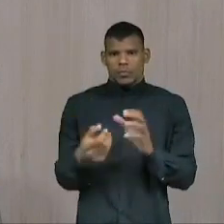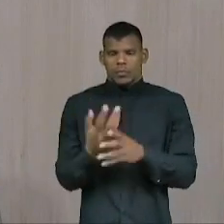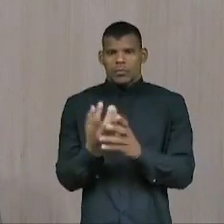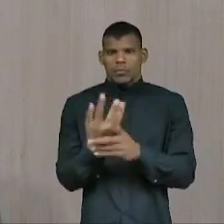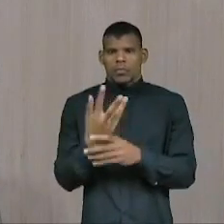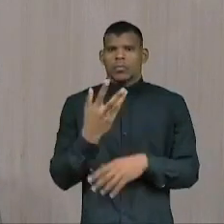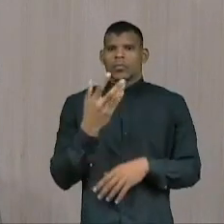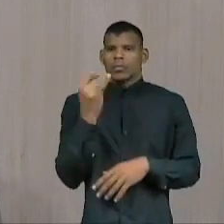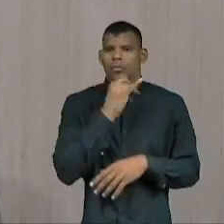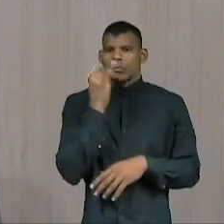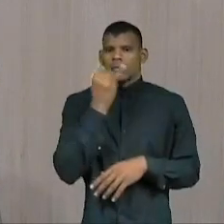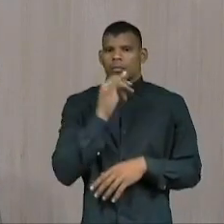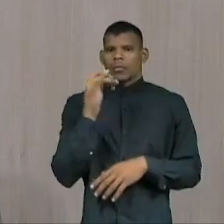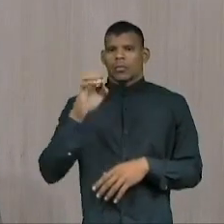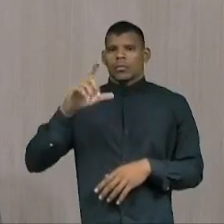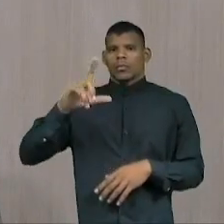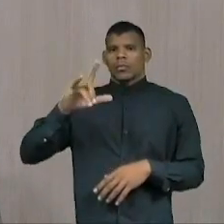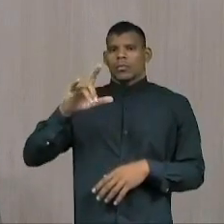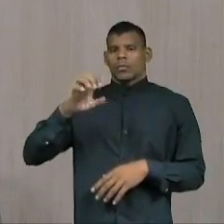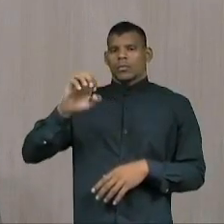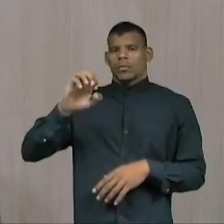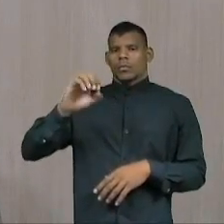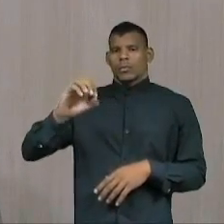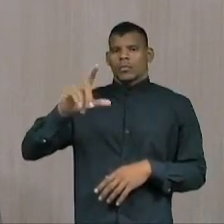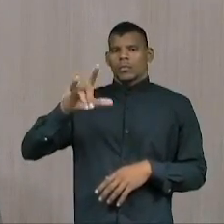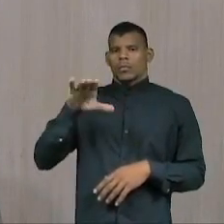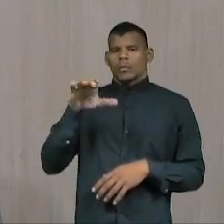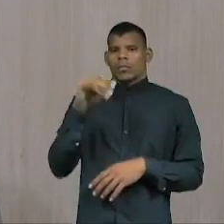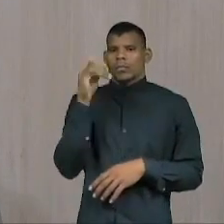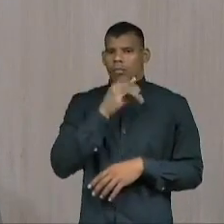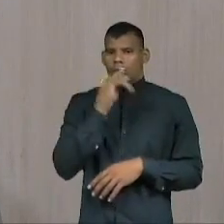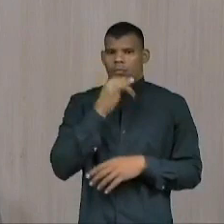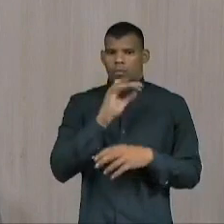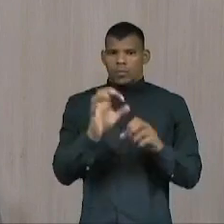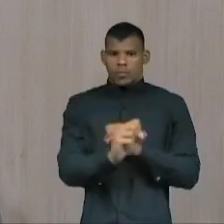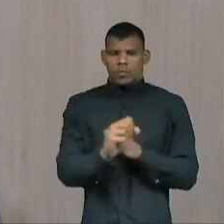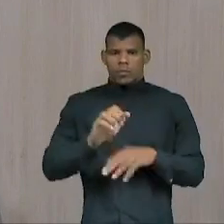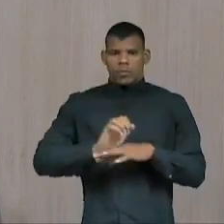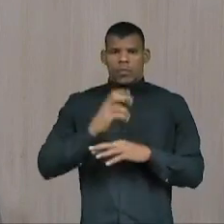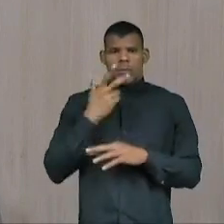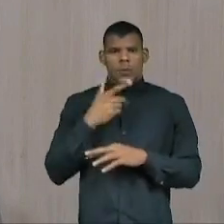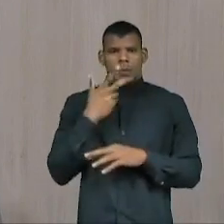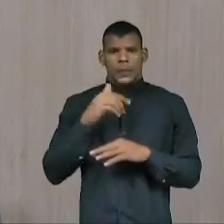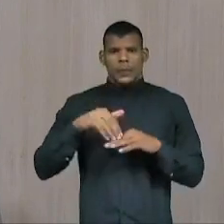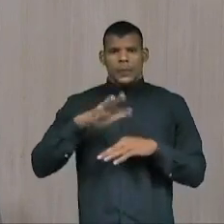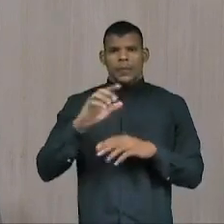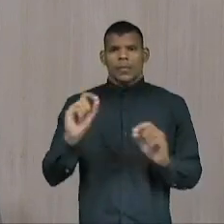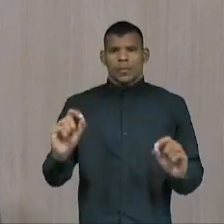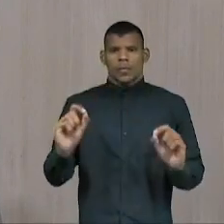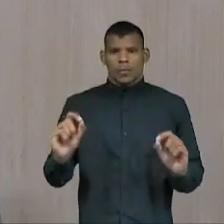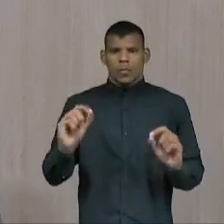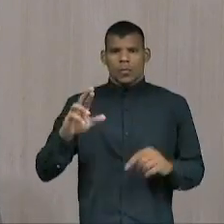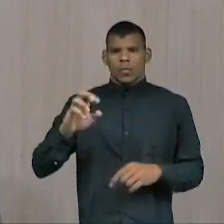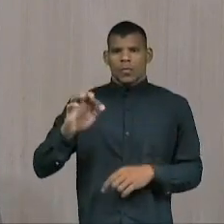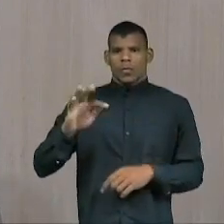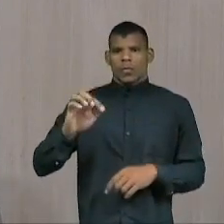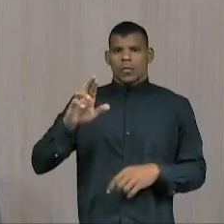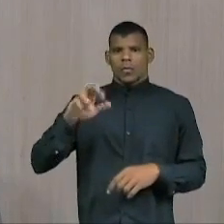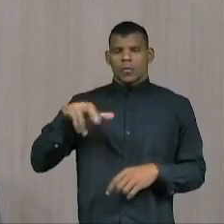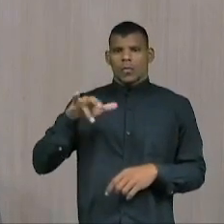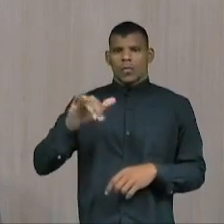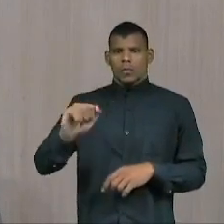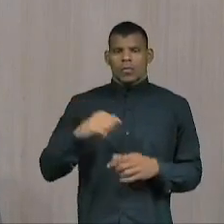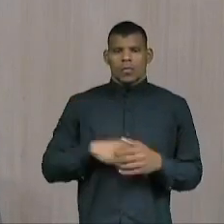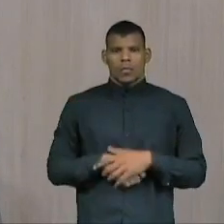eólica de qualidade e o Estado do Ceará vem se tornando cada vez mais referência pela